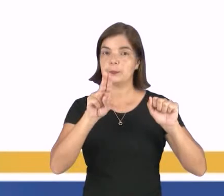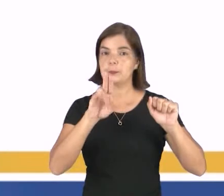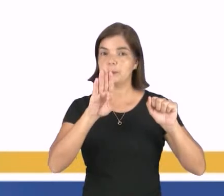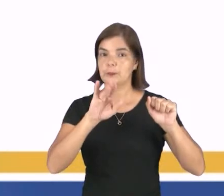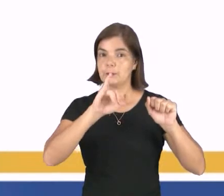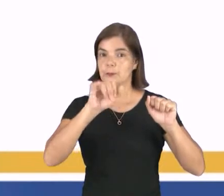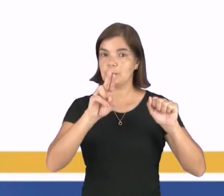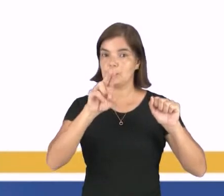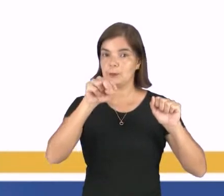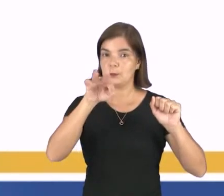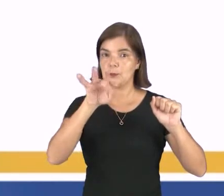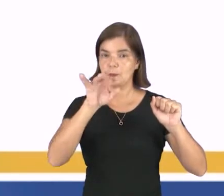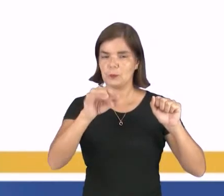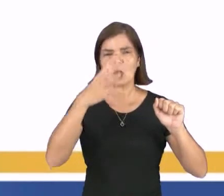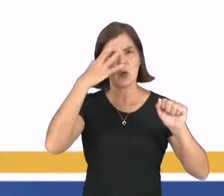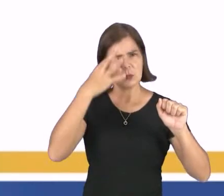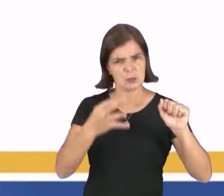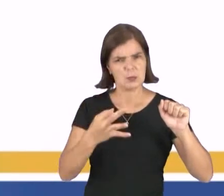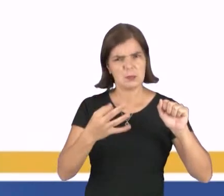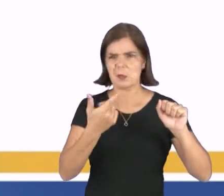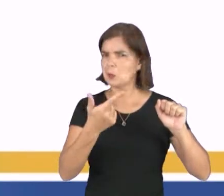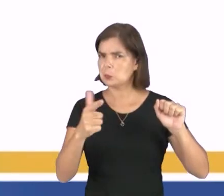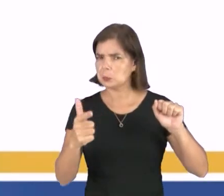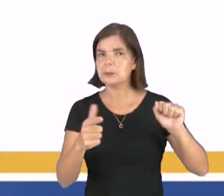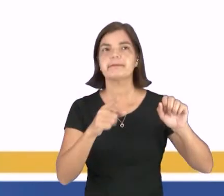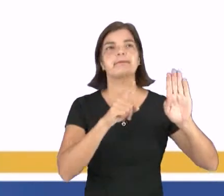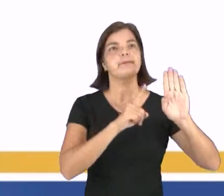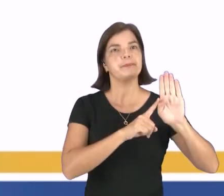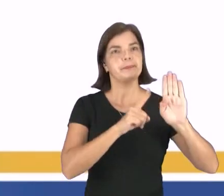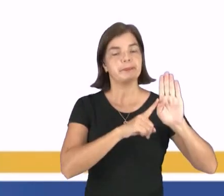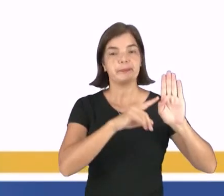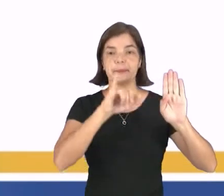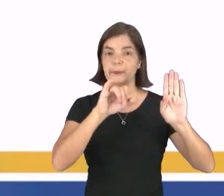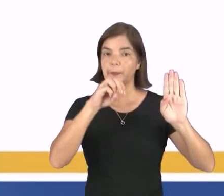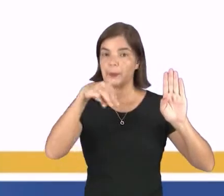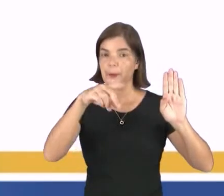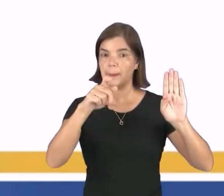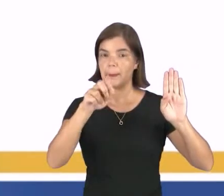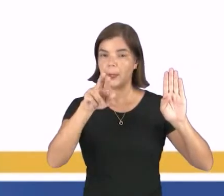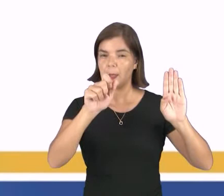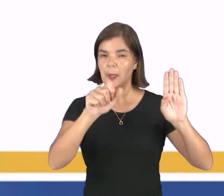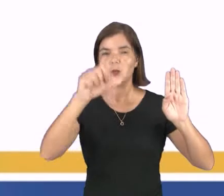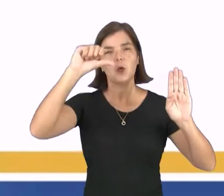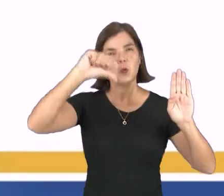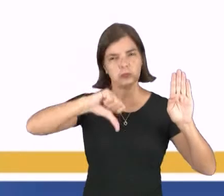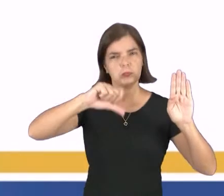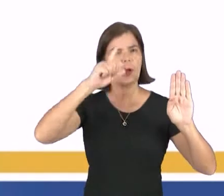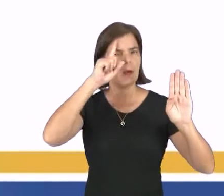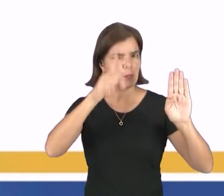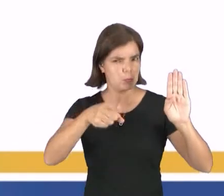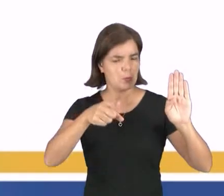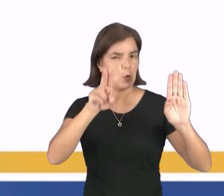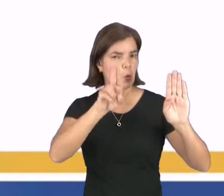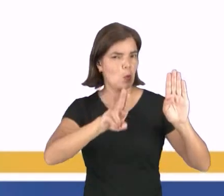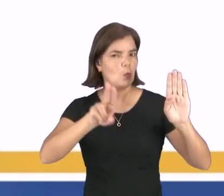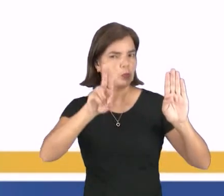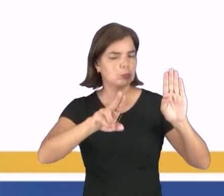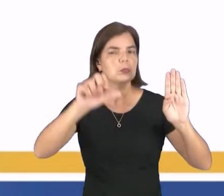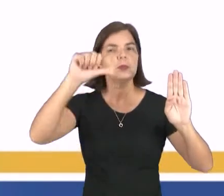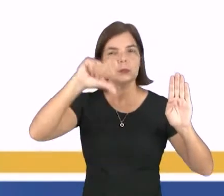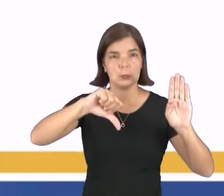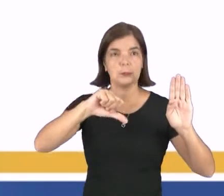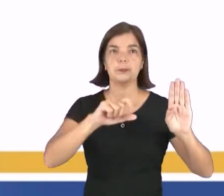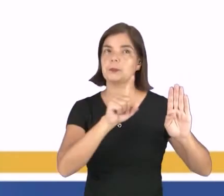expressa uma incerteza letra B no imperativo negativo dá uma ordem utilizando aí o